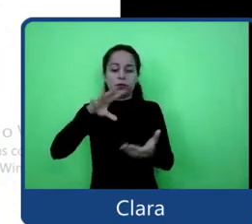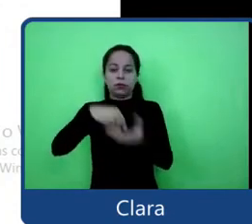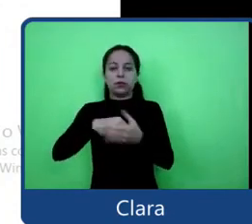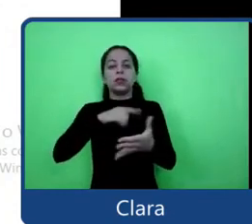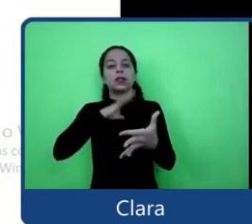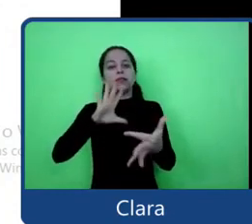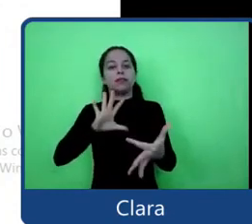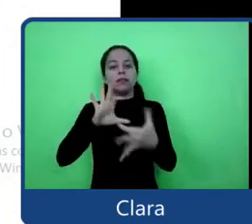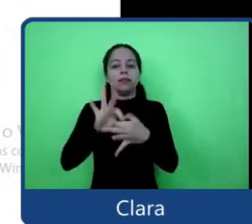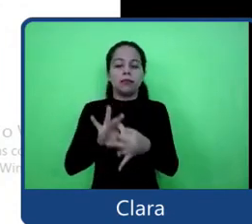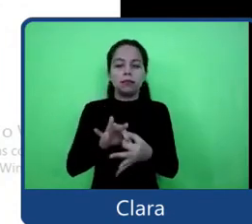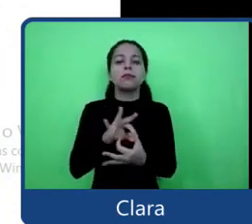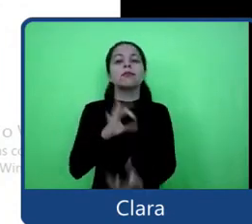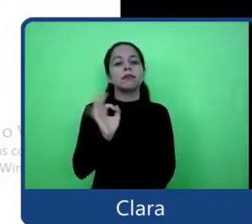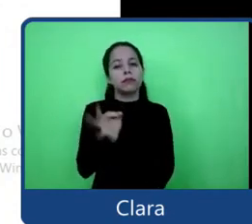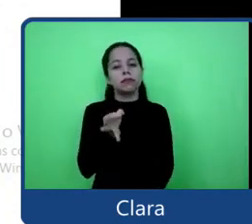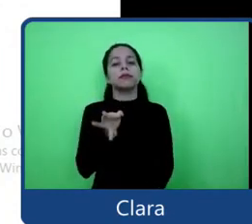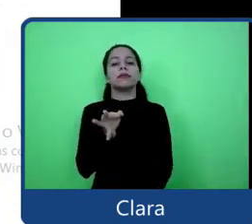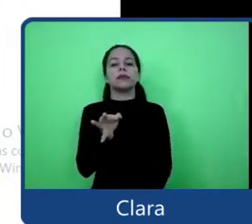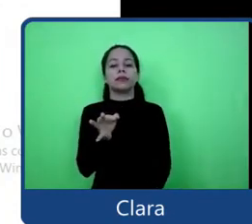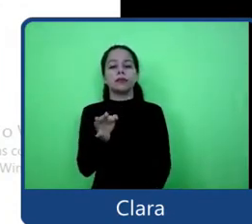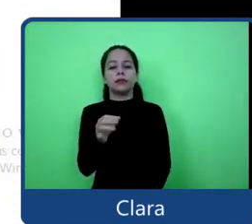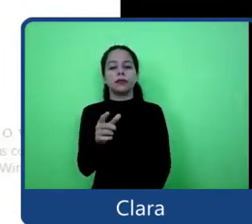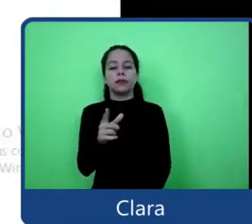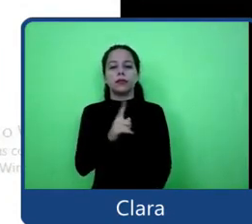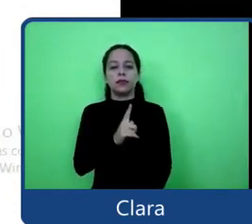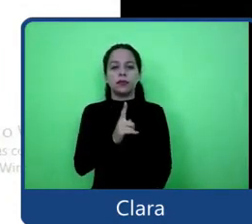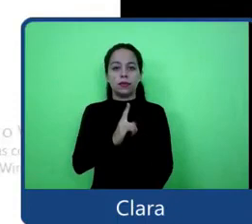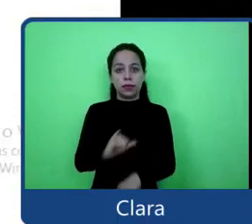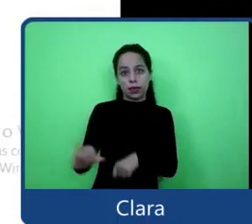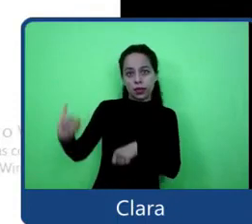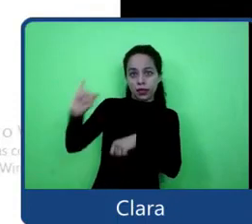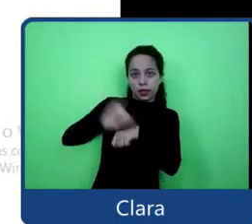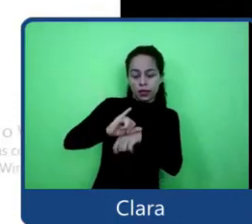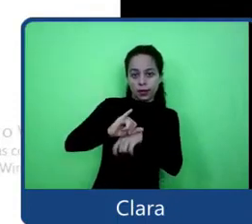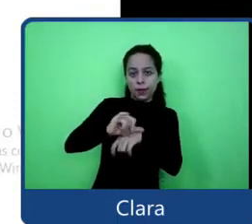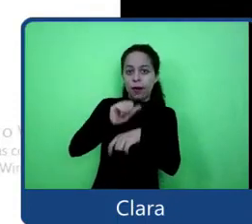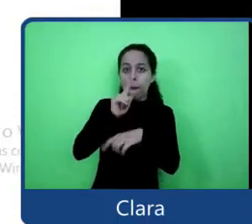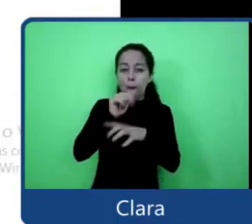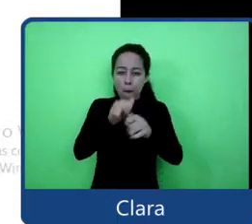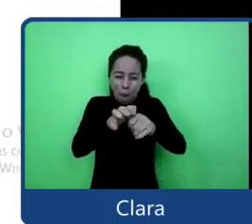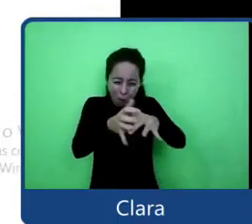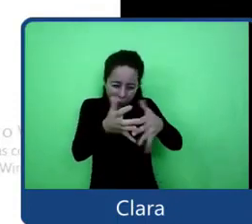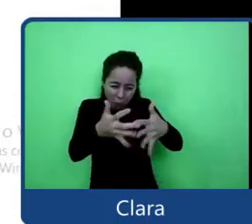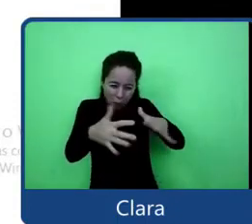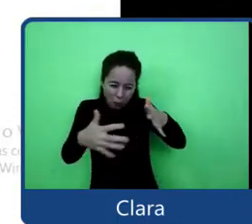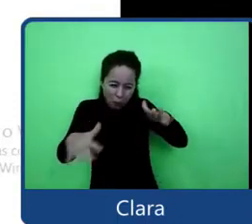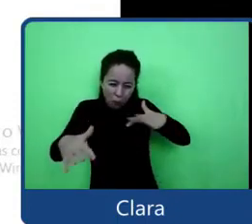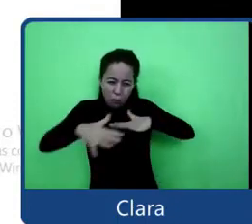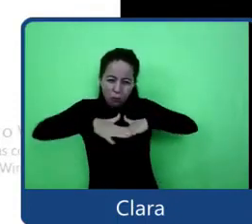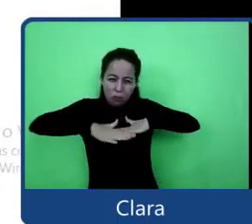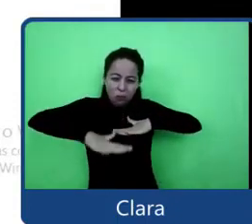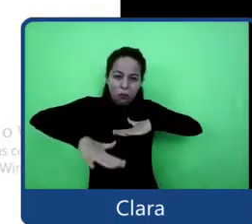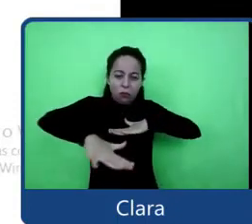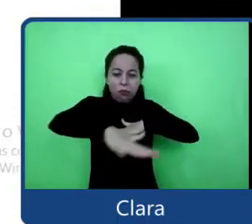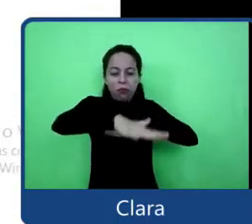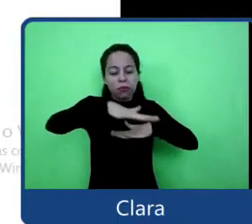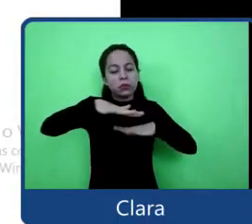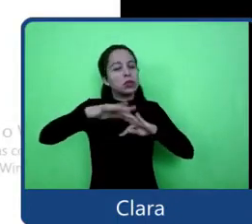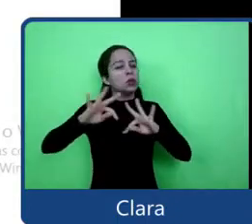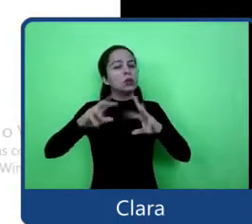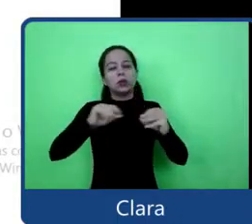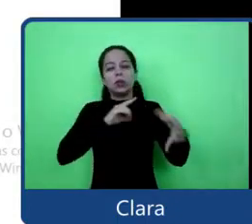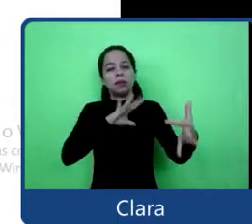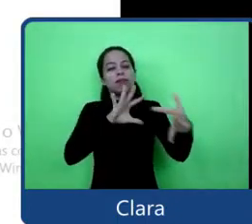um acoplamento entre a superfície, o oceano, a atmosfera, né? Então está tudo muito interligado. Então, se você causa